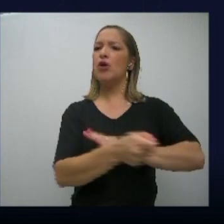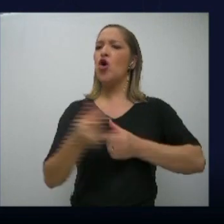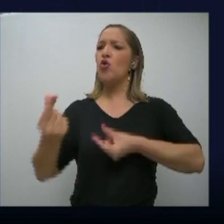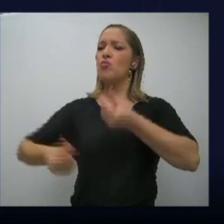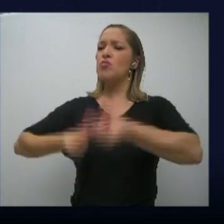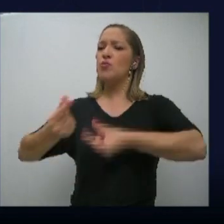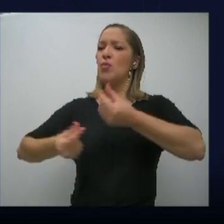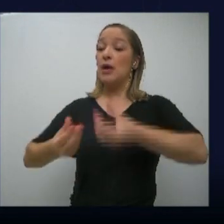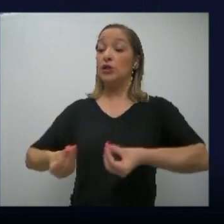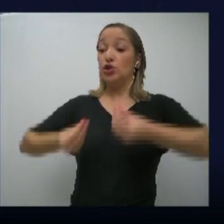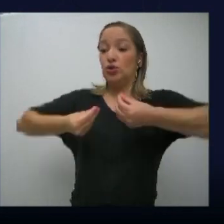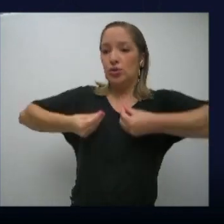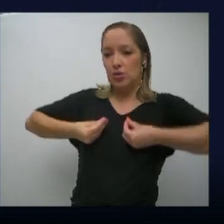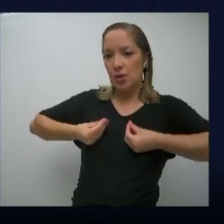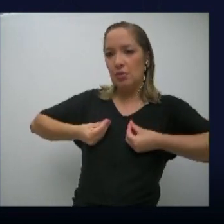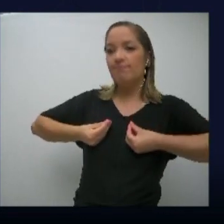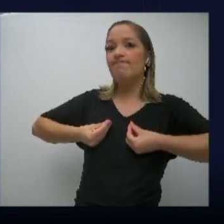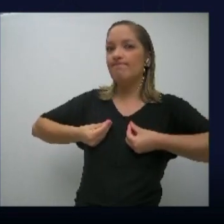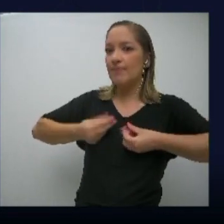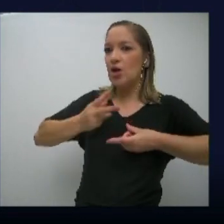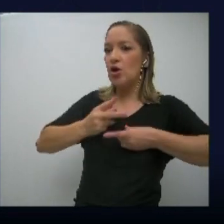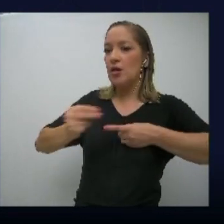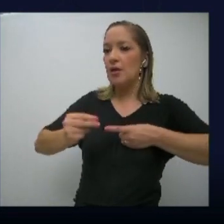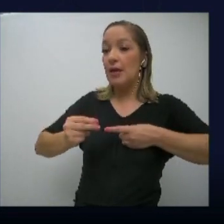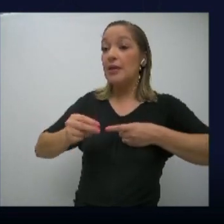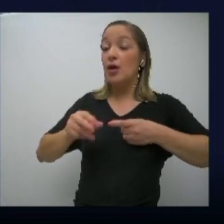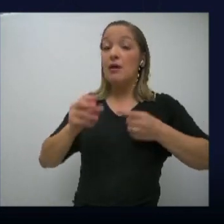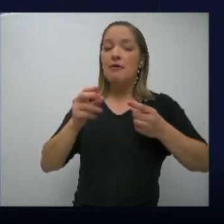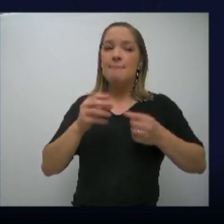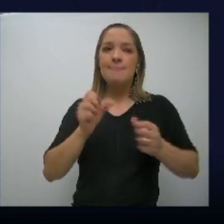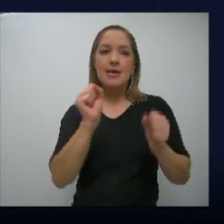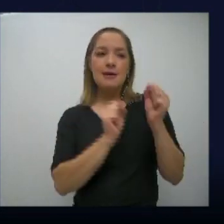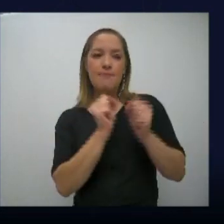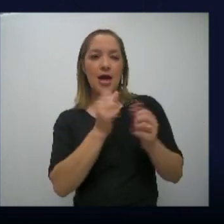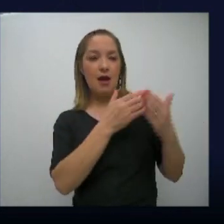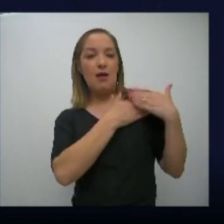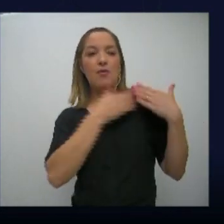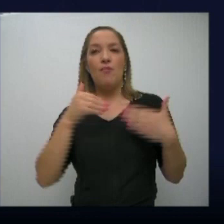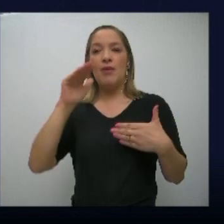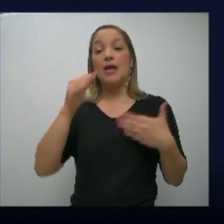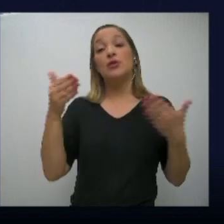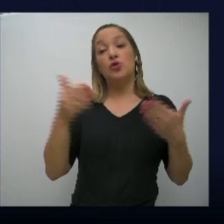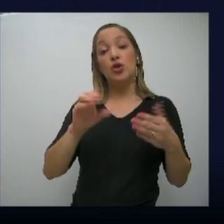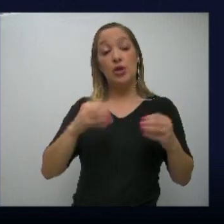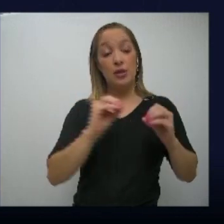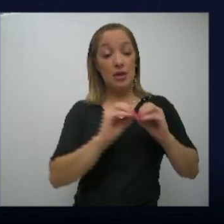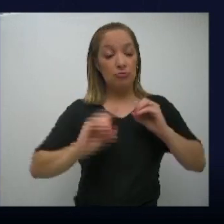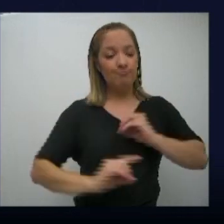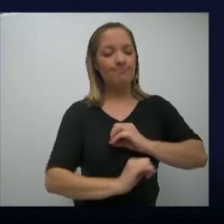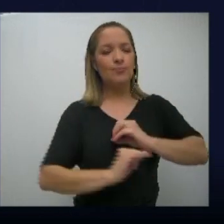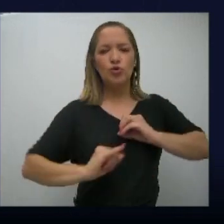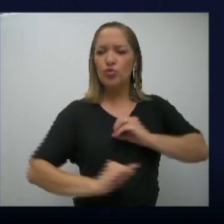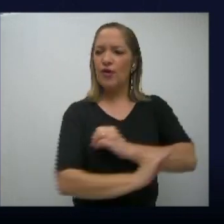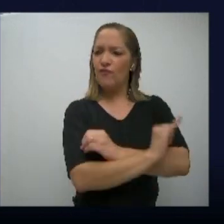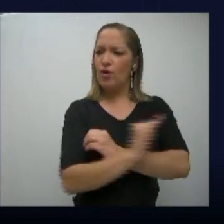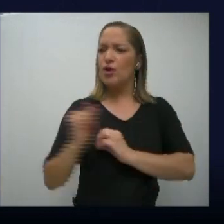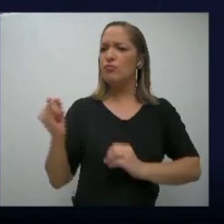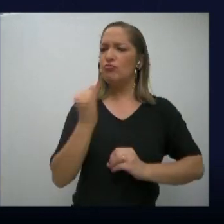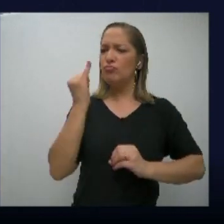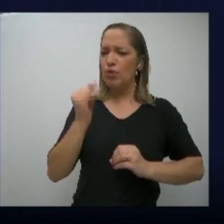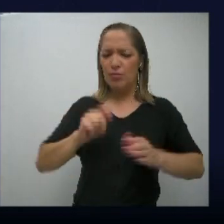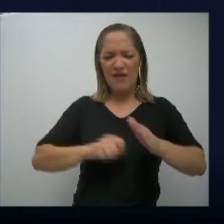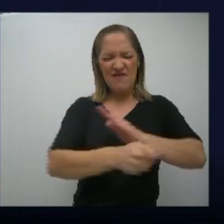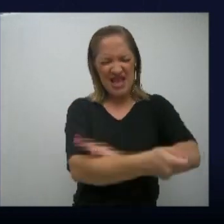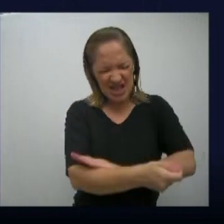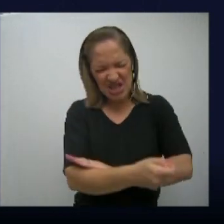capitalismo e ganhando dinheiro mas como teu óleo empresas mais responsáveis dois sabonete pra gente hoje nós poder super importante divertiu-se há milhões